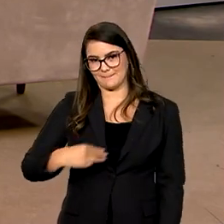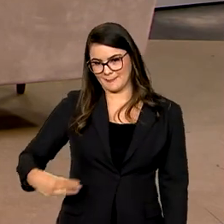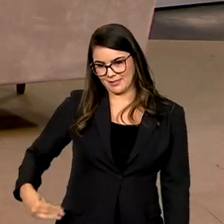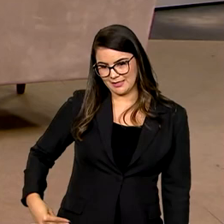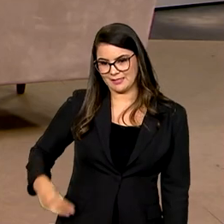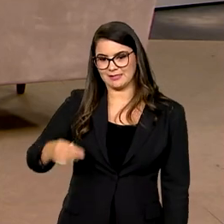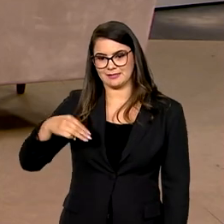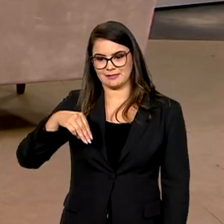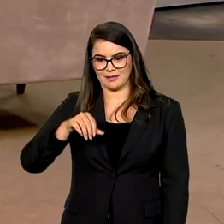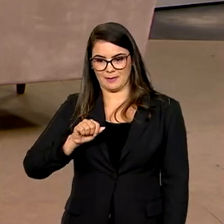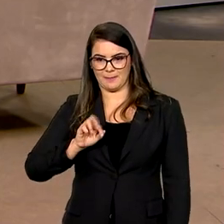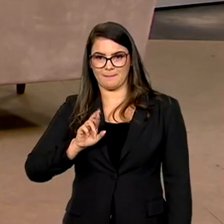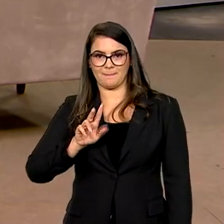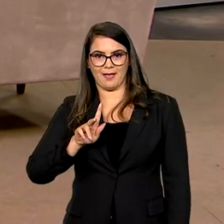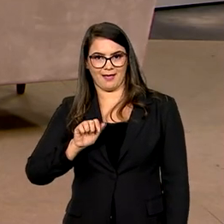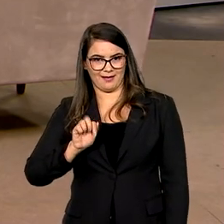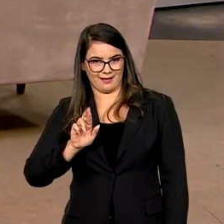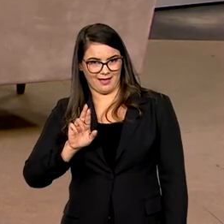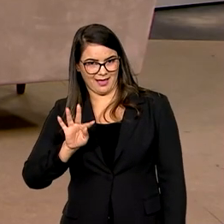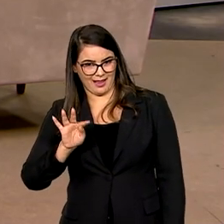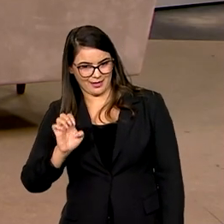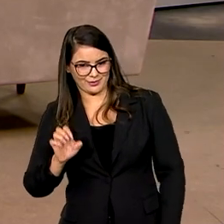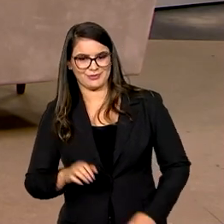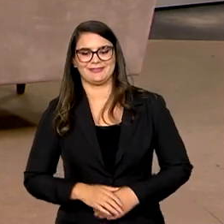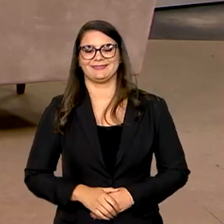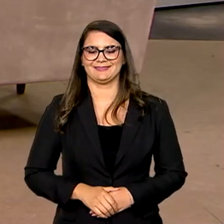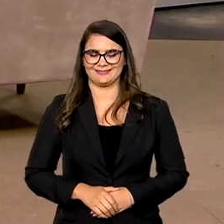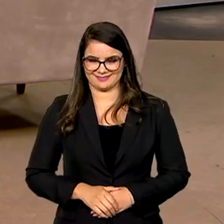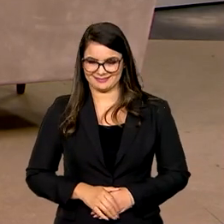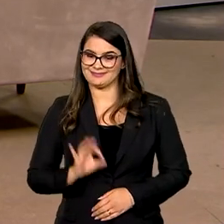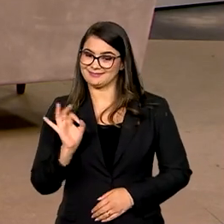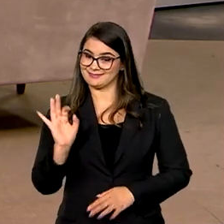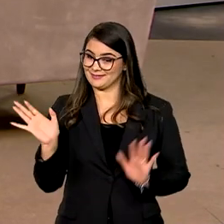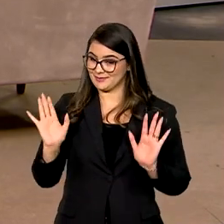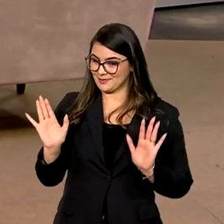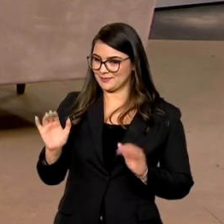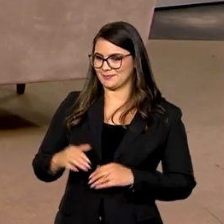afetivamente, para o conjunto da população brasileira. É isso mesmo. Até a próxima, então. Obrigada.